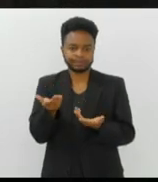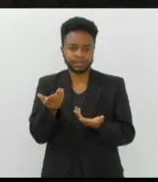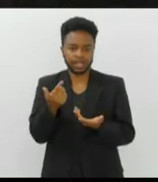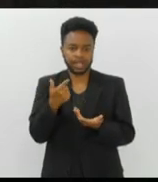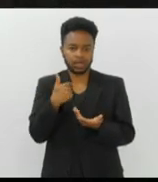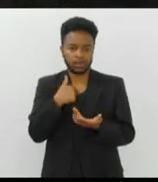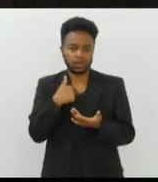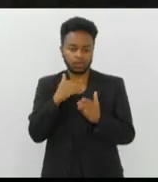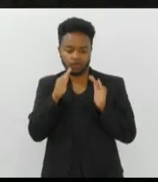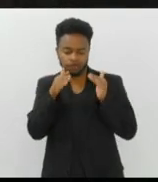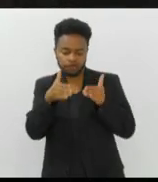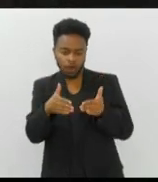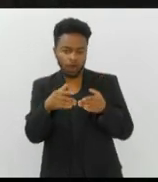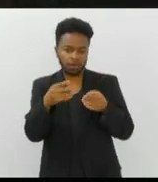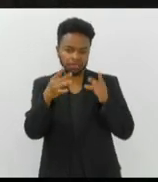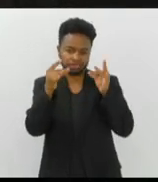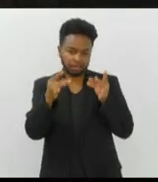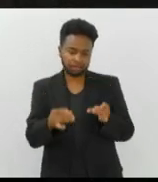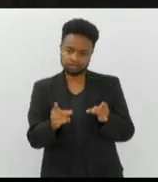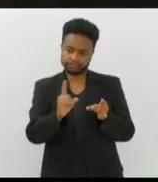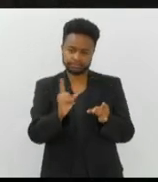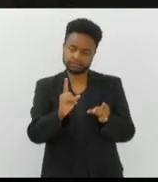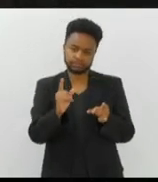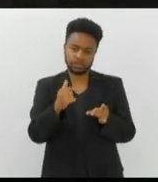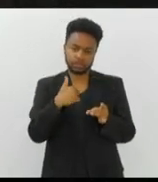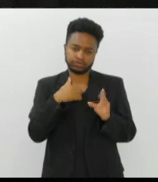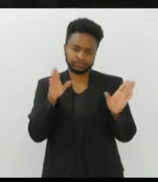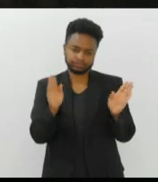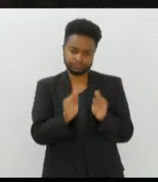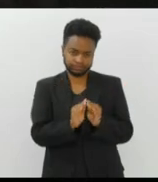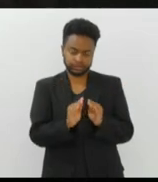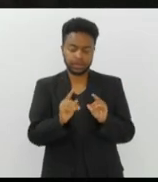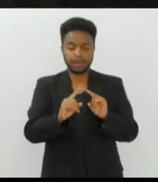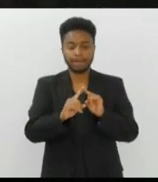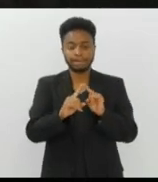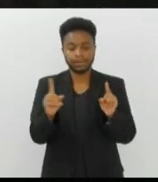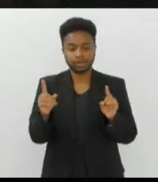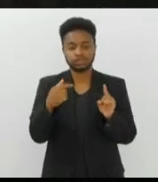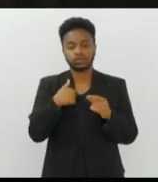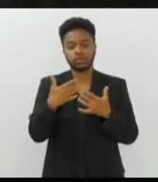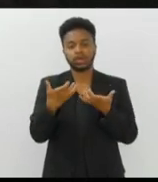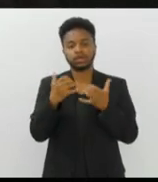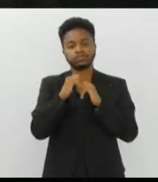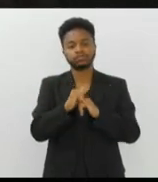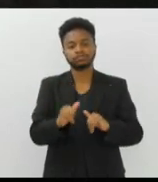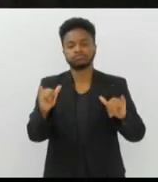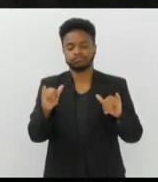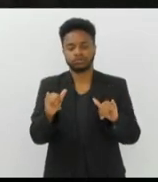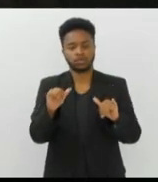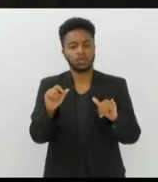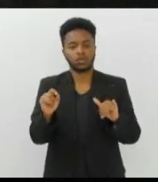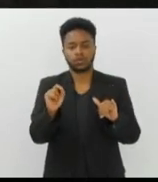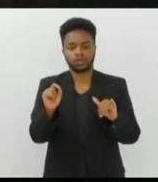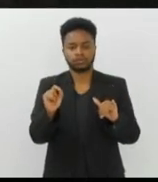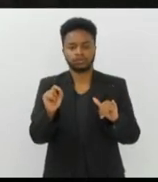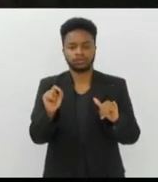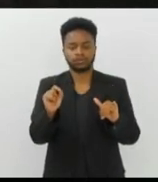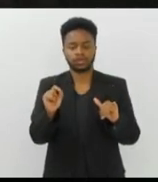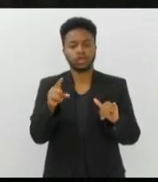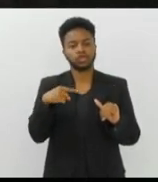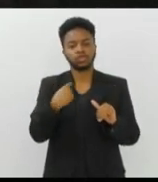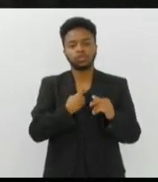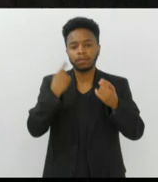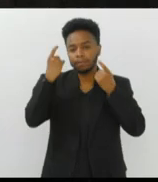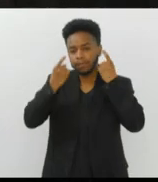me deter e aprofundar aqui nesse pronunciamento. Mas apenas registrar que a grande